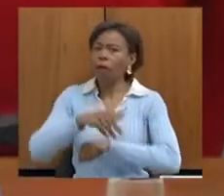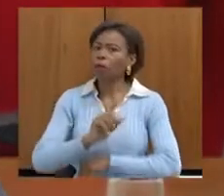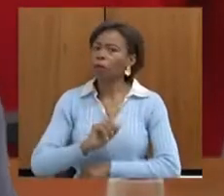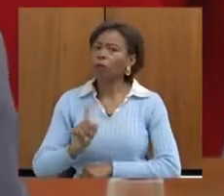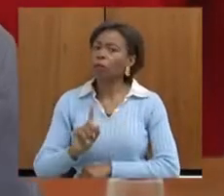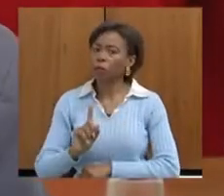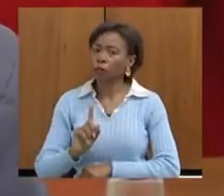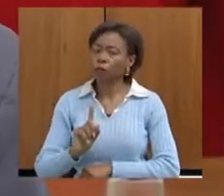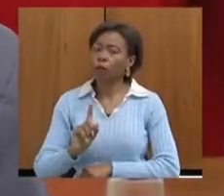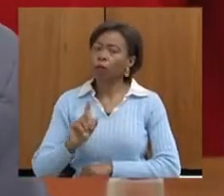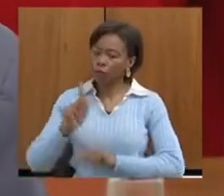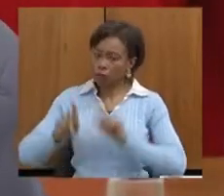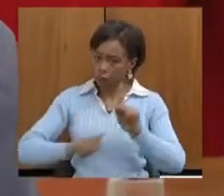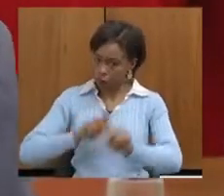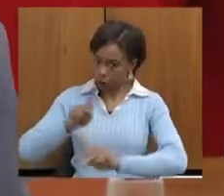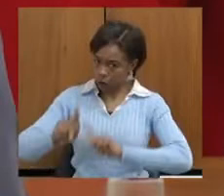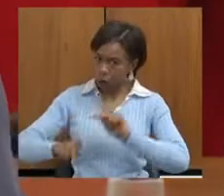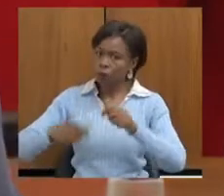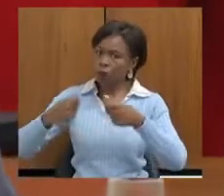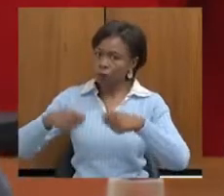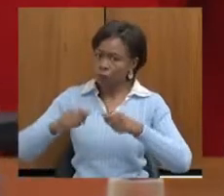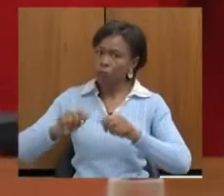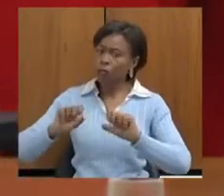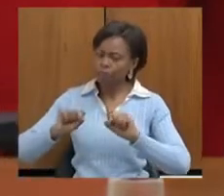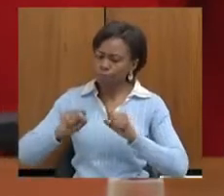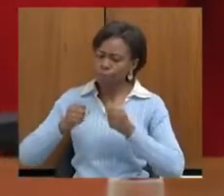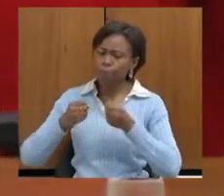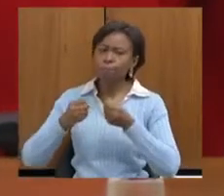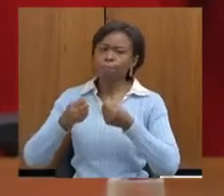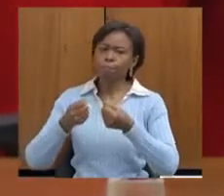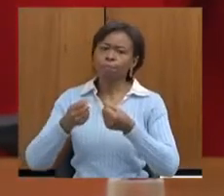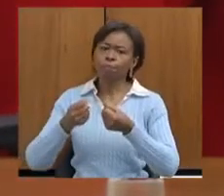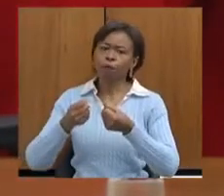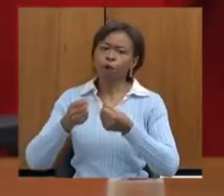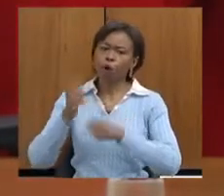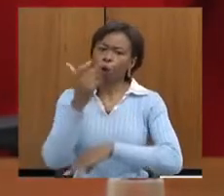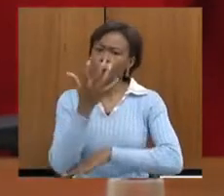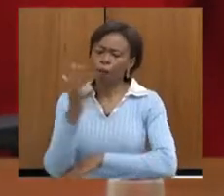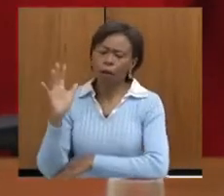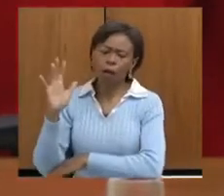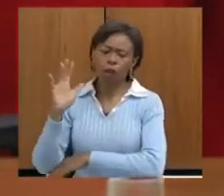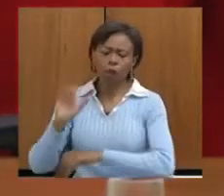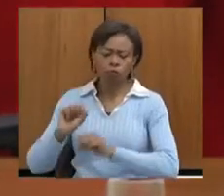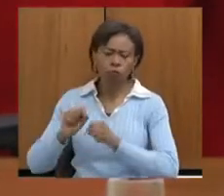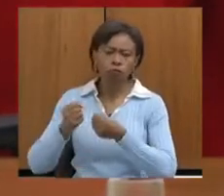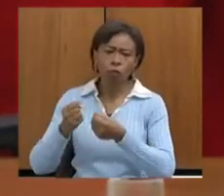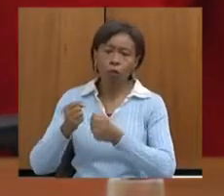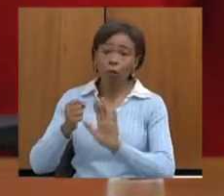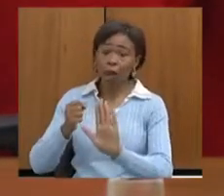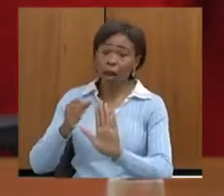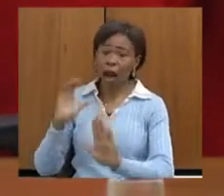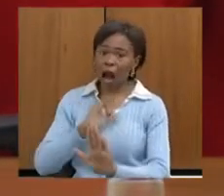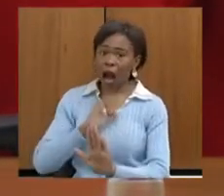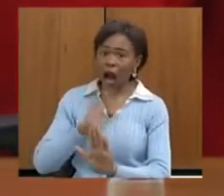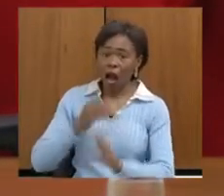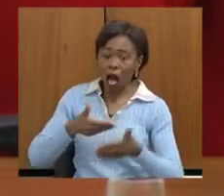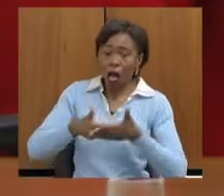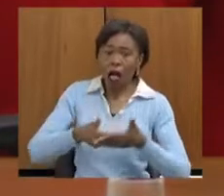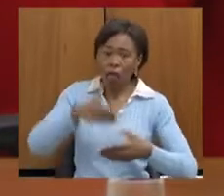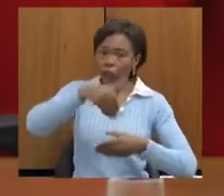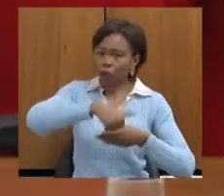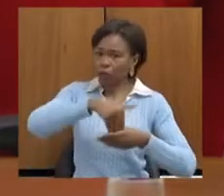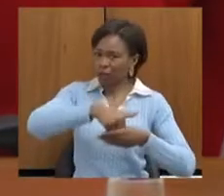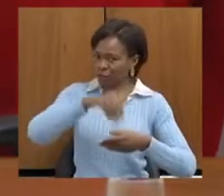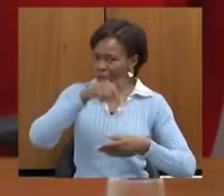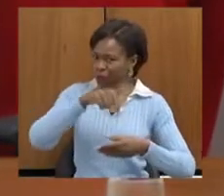sejam ressarcidos o meio ambiente seja recuperado e por causa de uma pressa eleitoreiras se não pode ser dessa